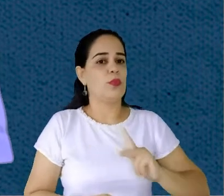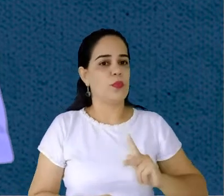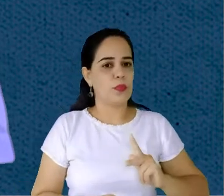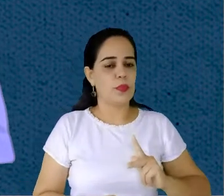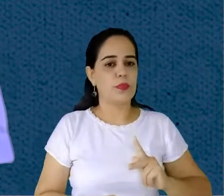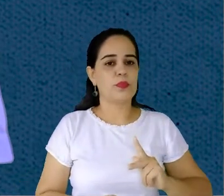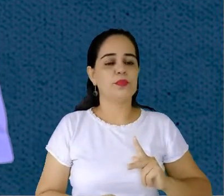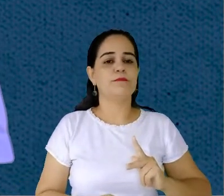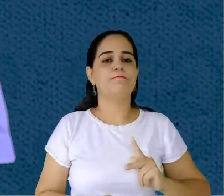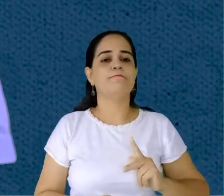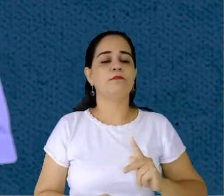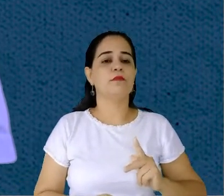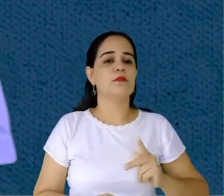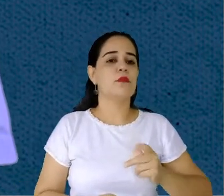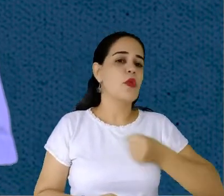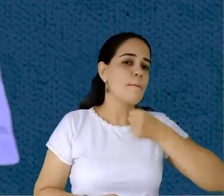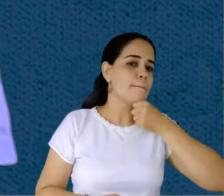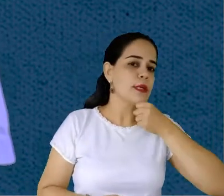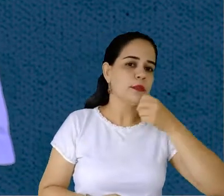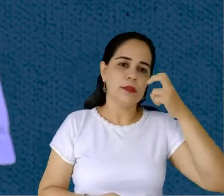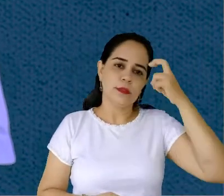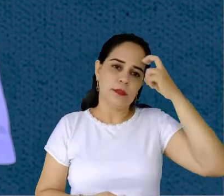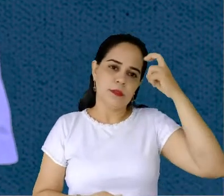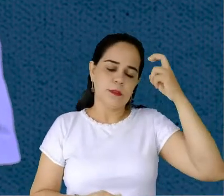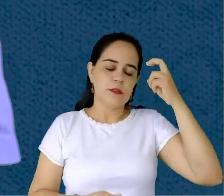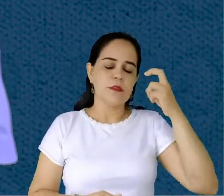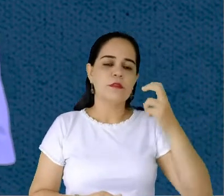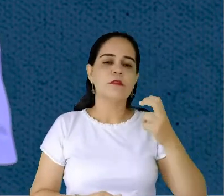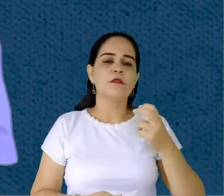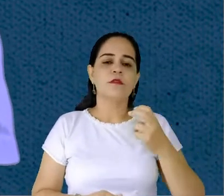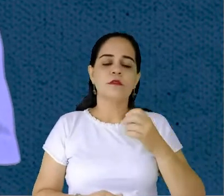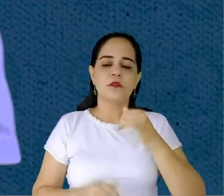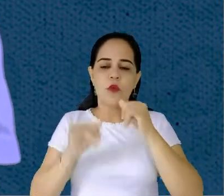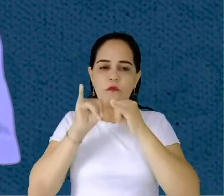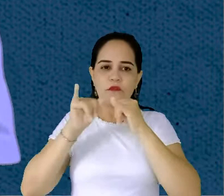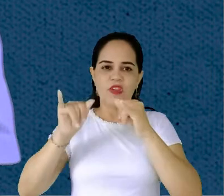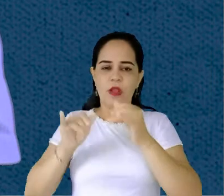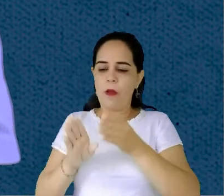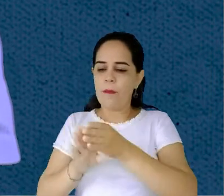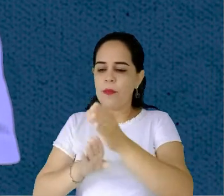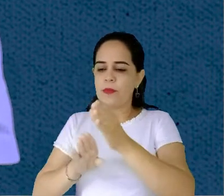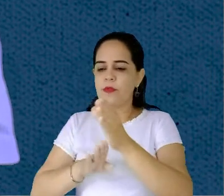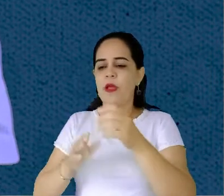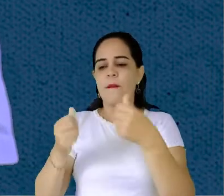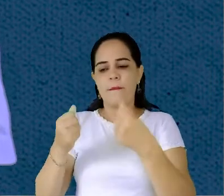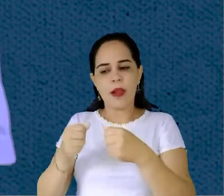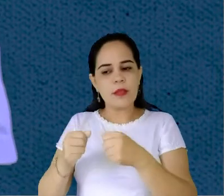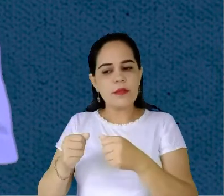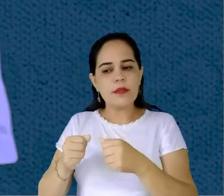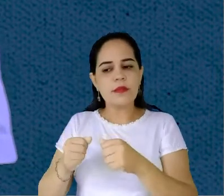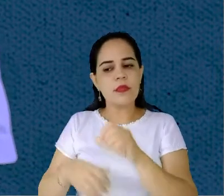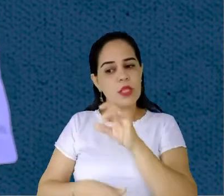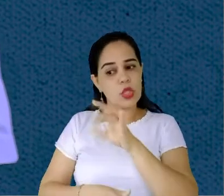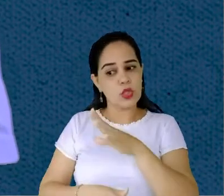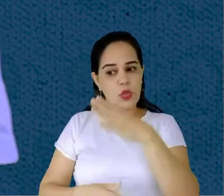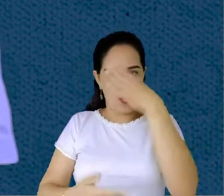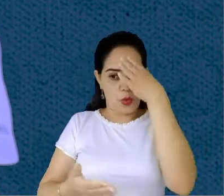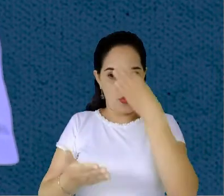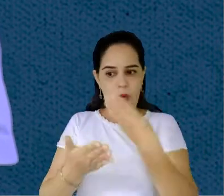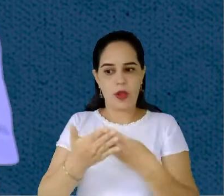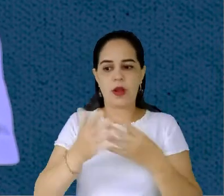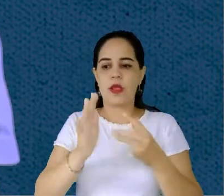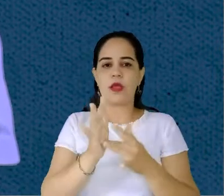e os anciãos determinaram que não. Bastava só acreditar em Cristo Jesus. Não precisavam